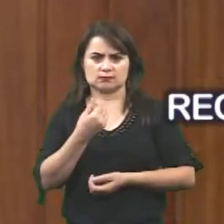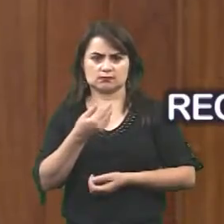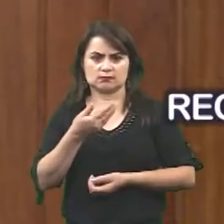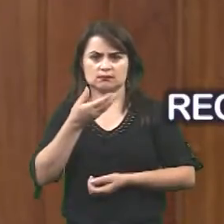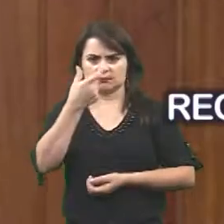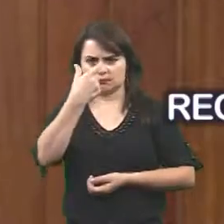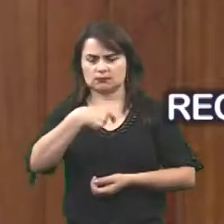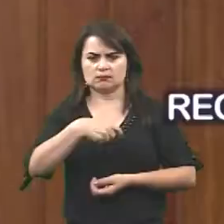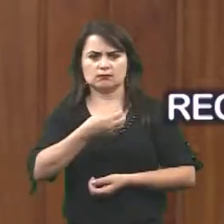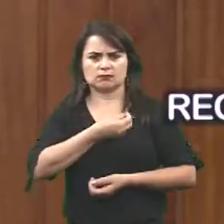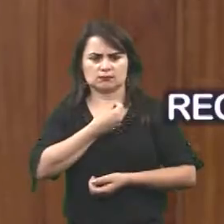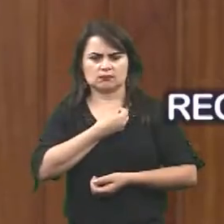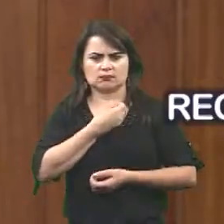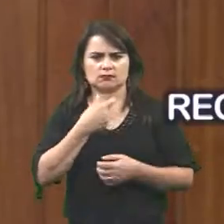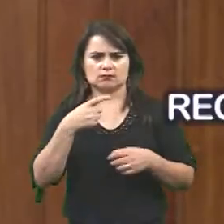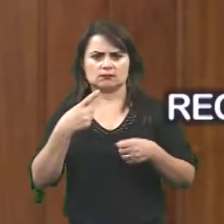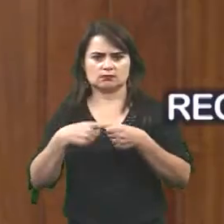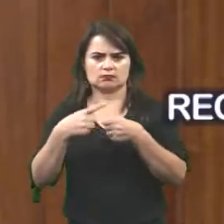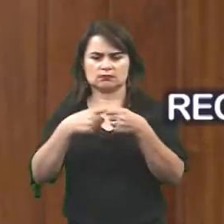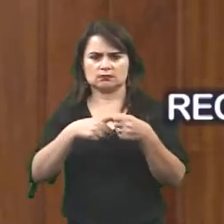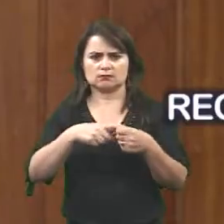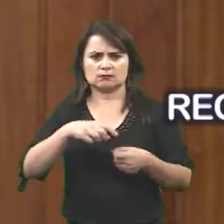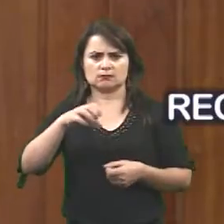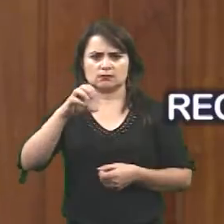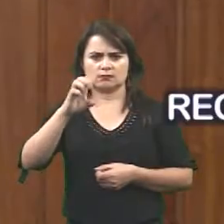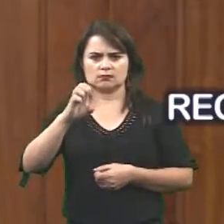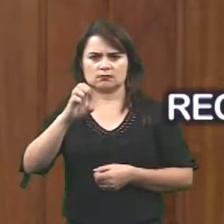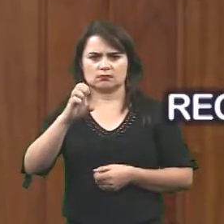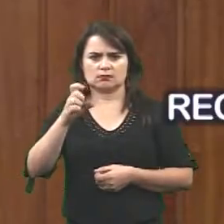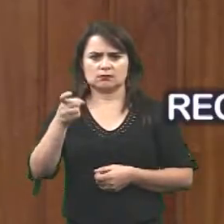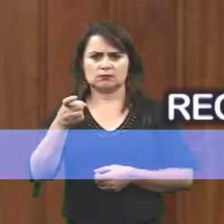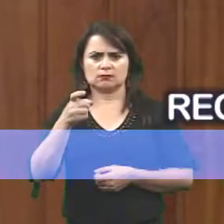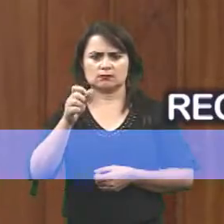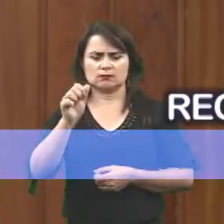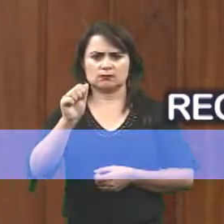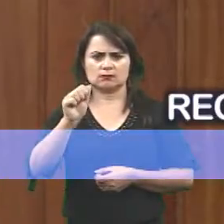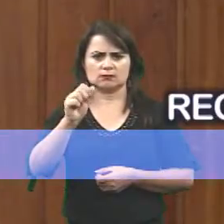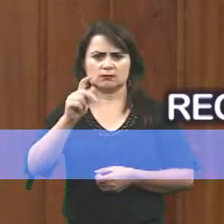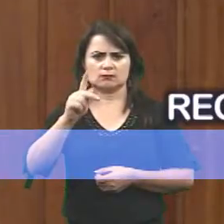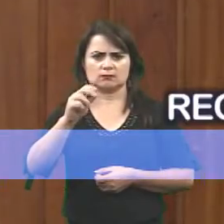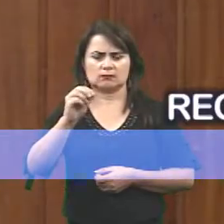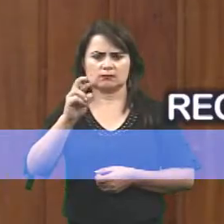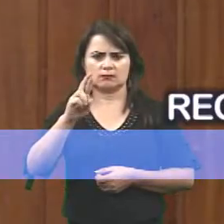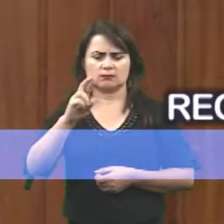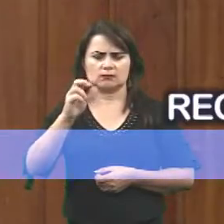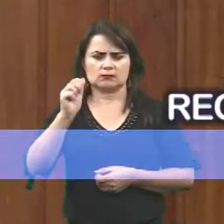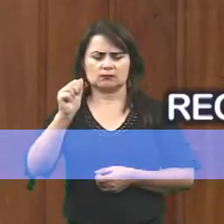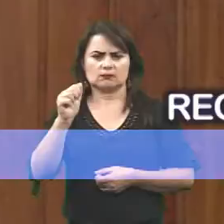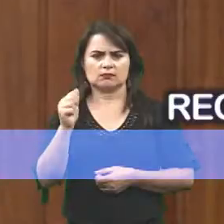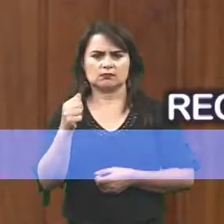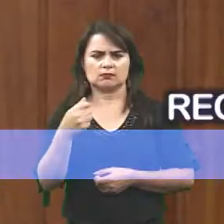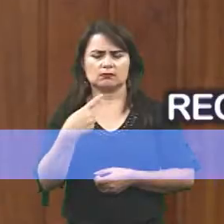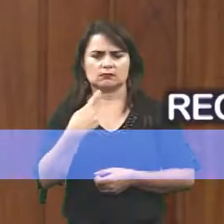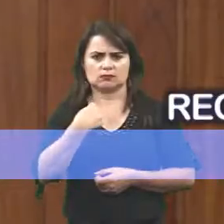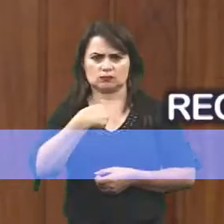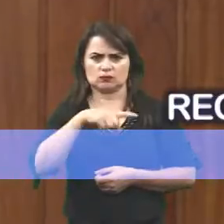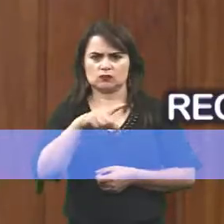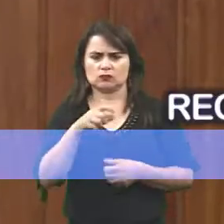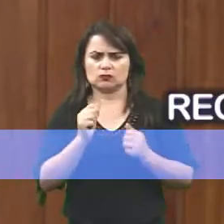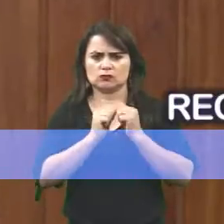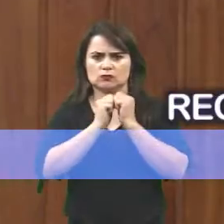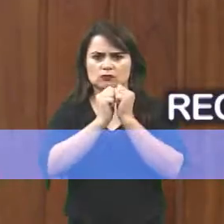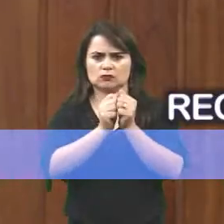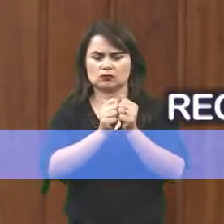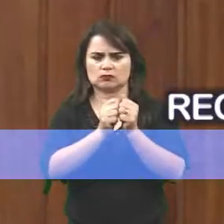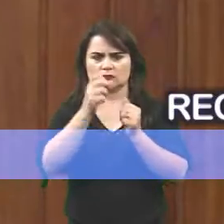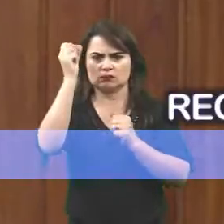em Exaporã, conversando com o prefeito Gustavo, em Oscar Bressani com o prefeito Papinha, para unirmos nossas forças, porque só